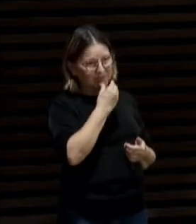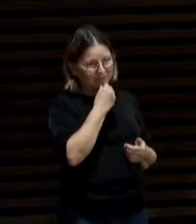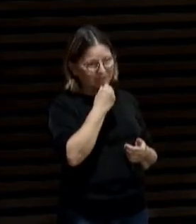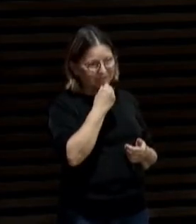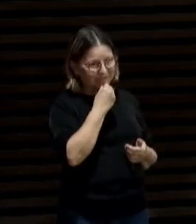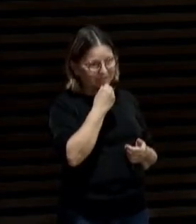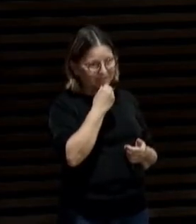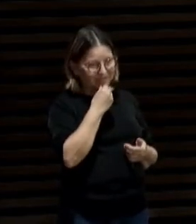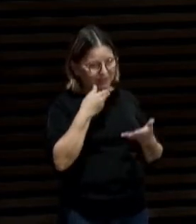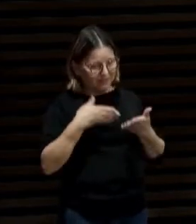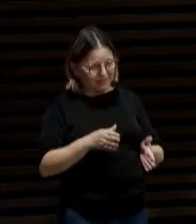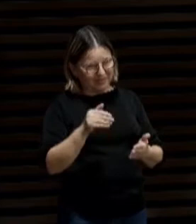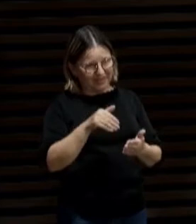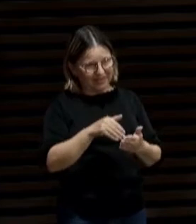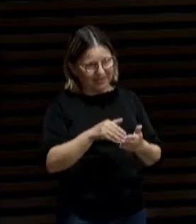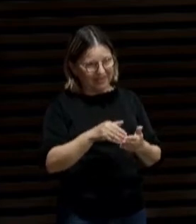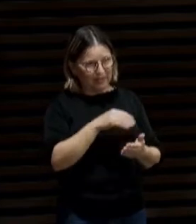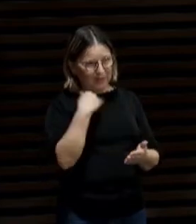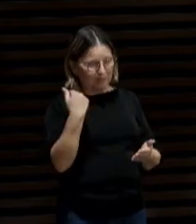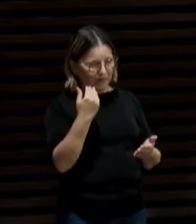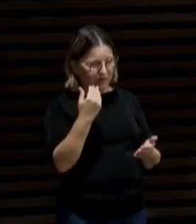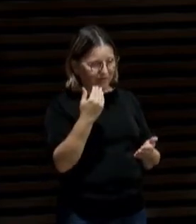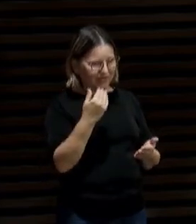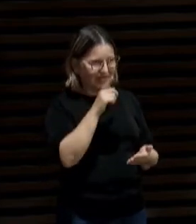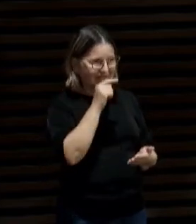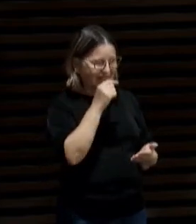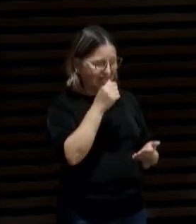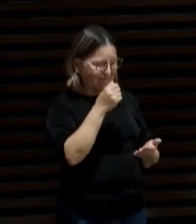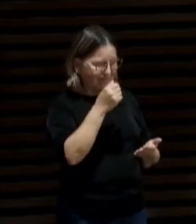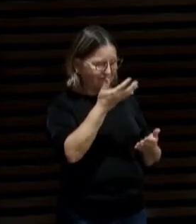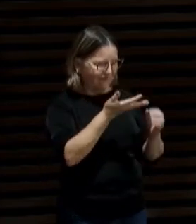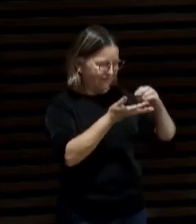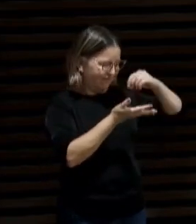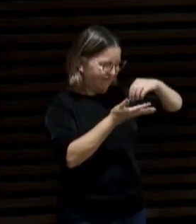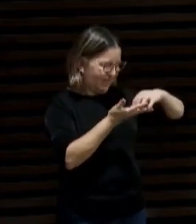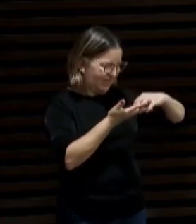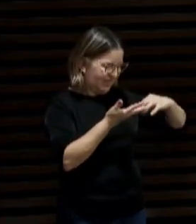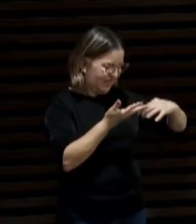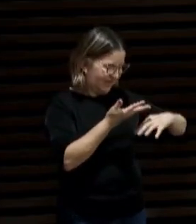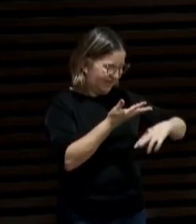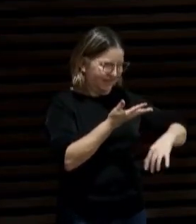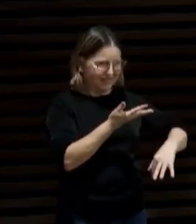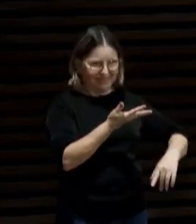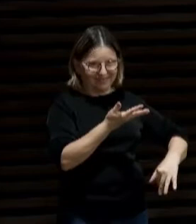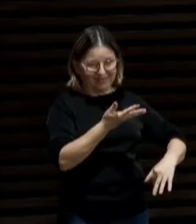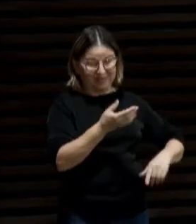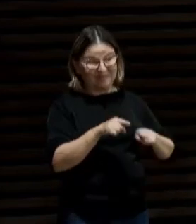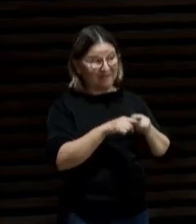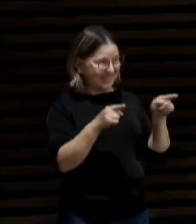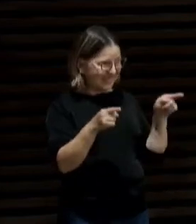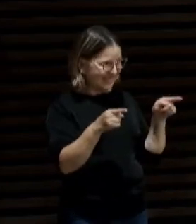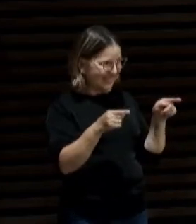nascimento à morte está sempre escoando por nossas mãos até que se esvai, junto com tudo que é importante nesse mundo. Porém,